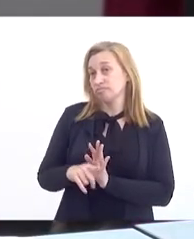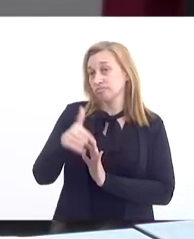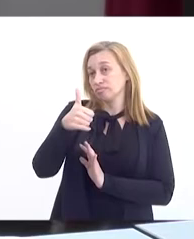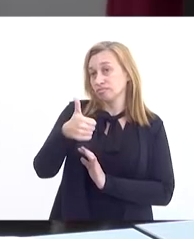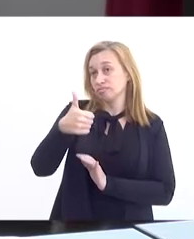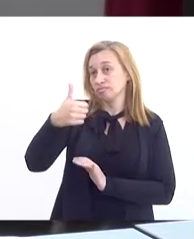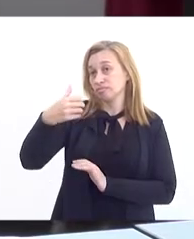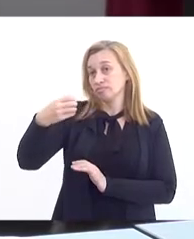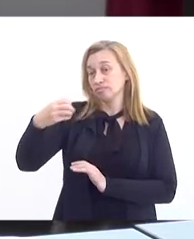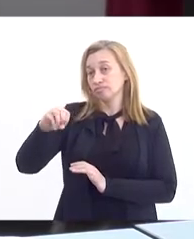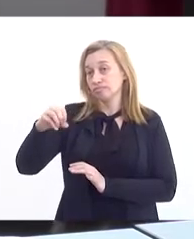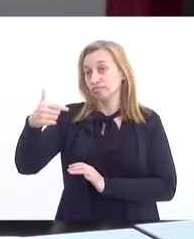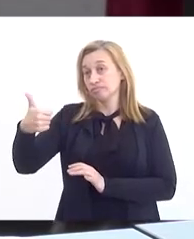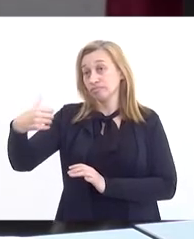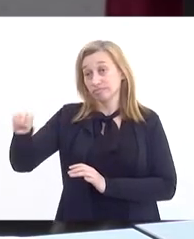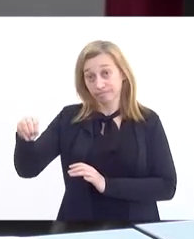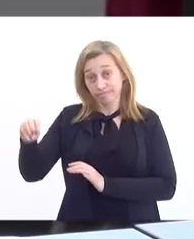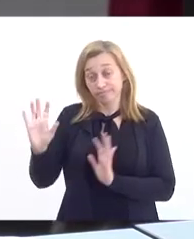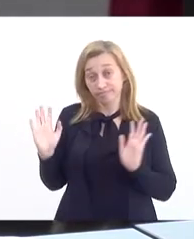2010.